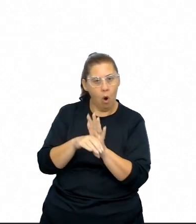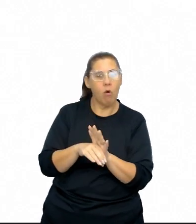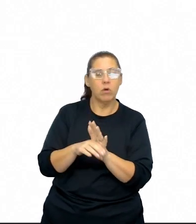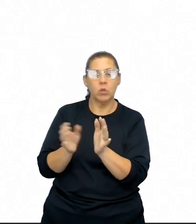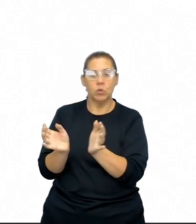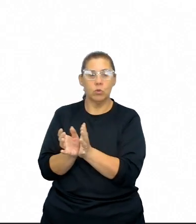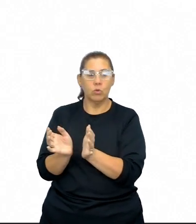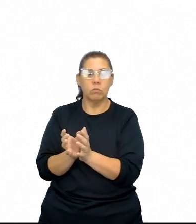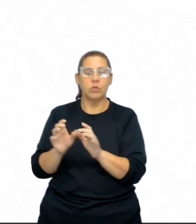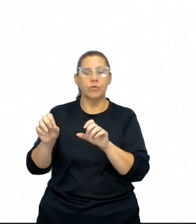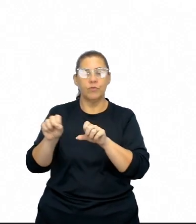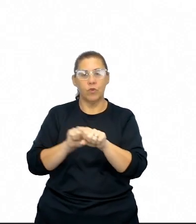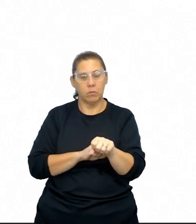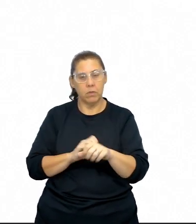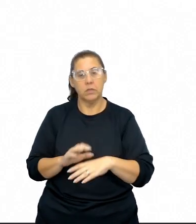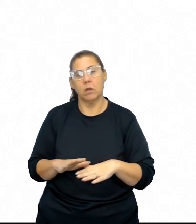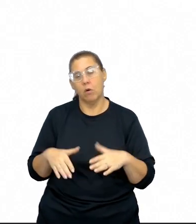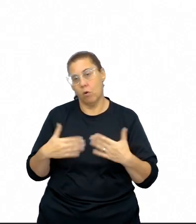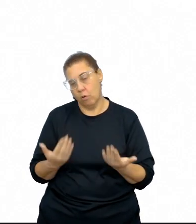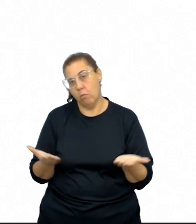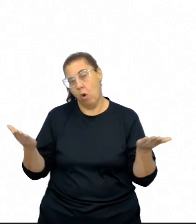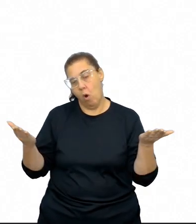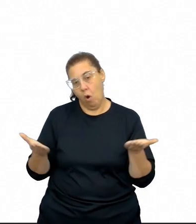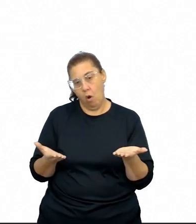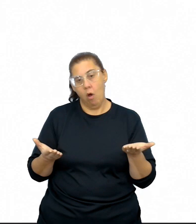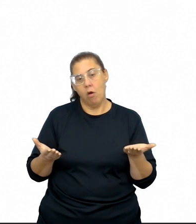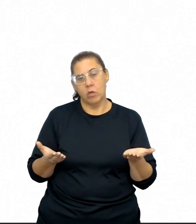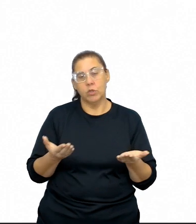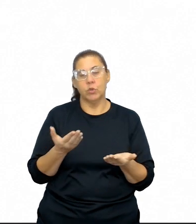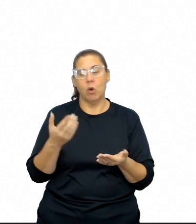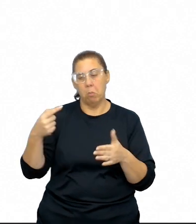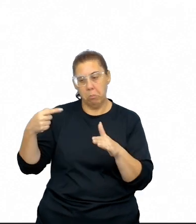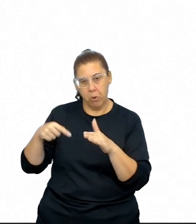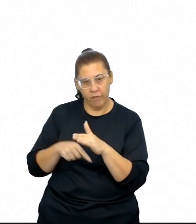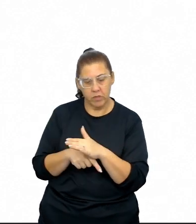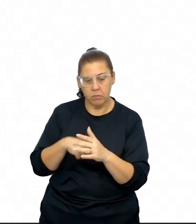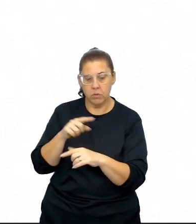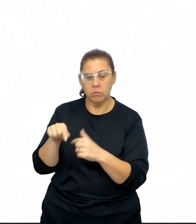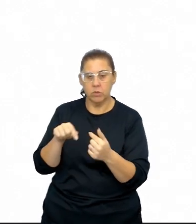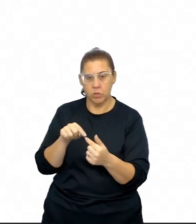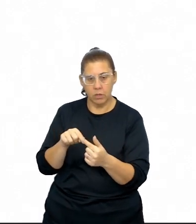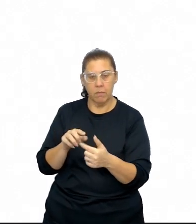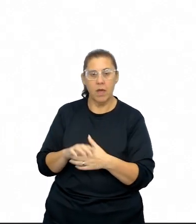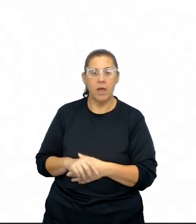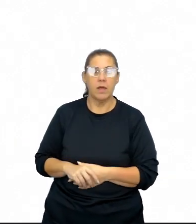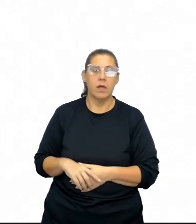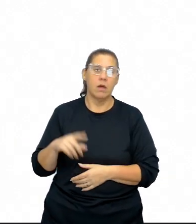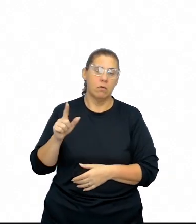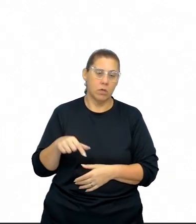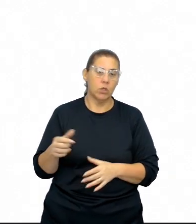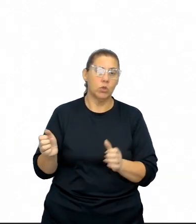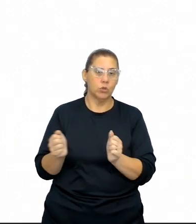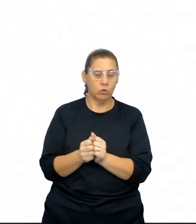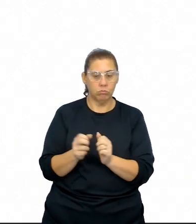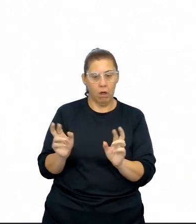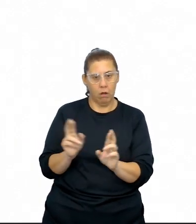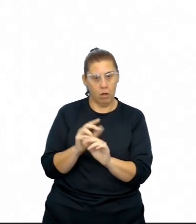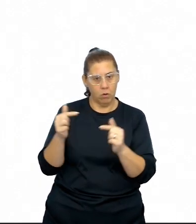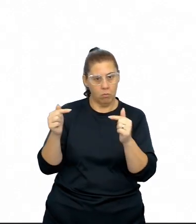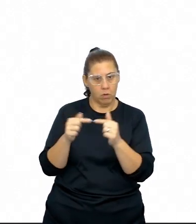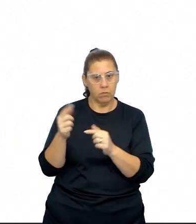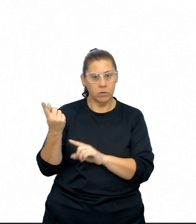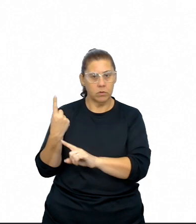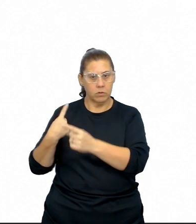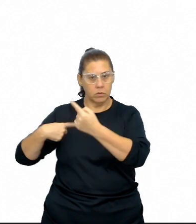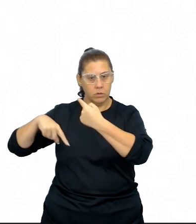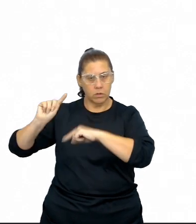eixo formativo. Como no caso de hoje, os aprofundamentos dos objetivos específicos, eles estarão relacionados ao